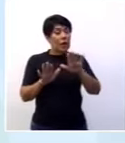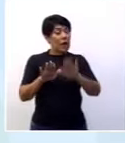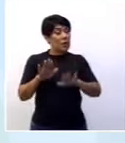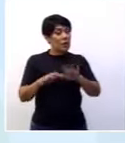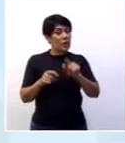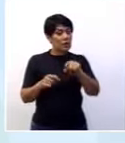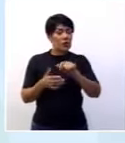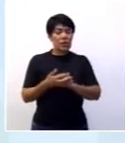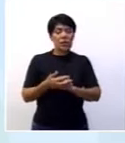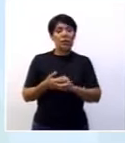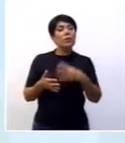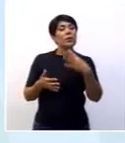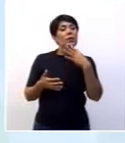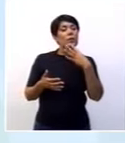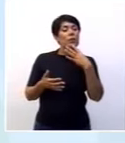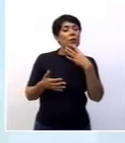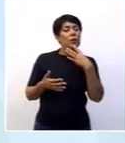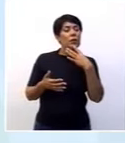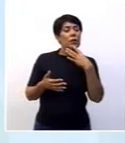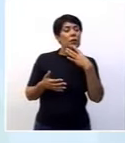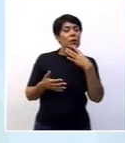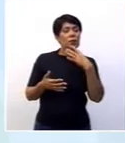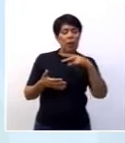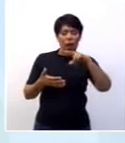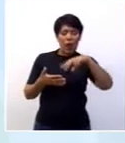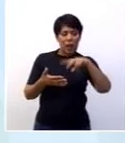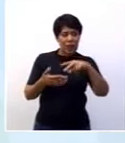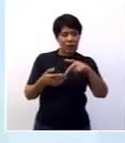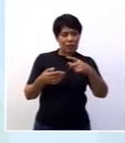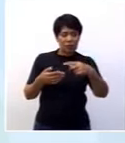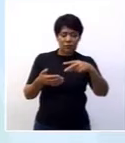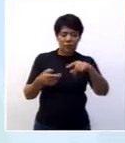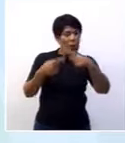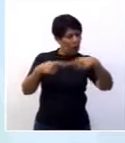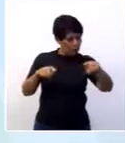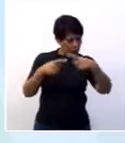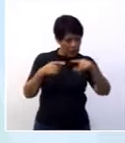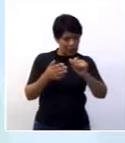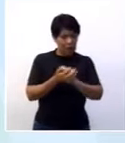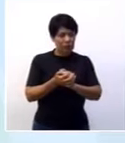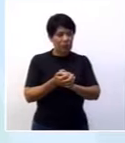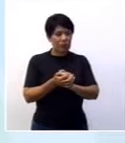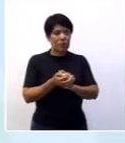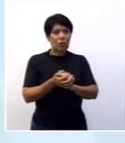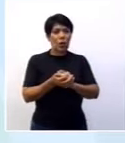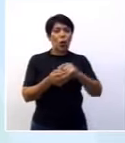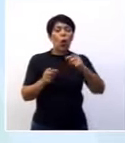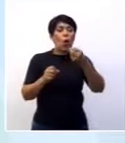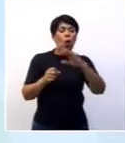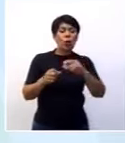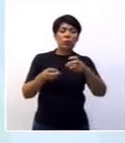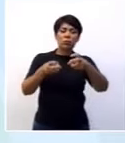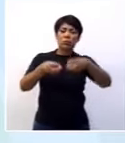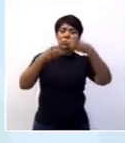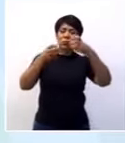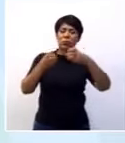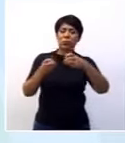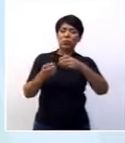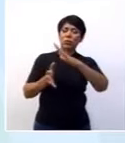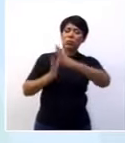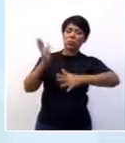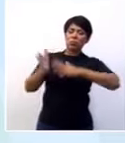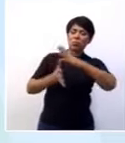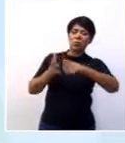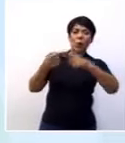ou texto de um texto musicado, por que algumas músicas te tocam mais e outras